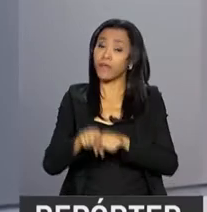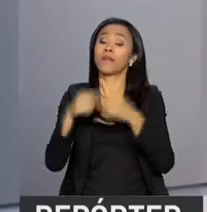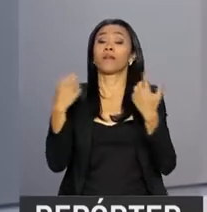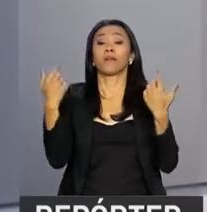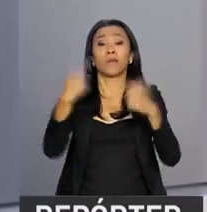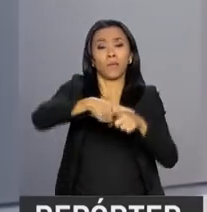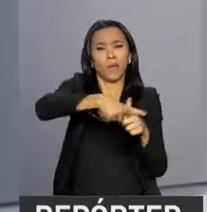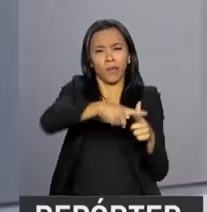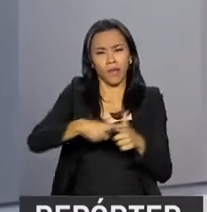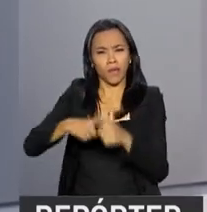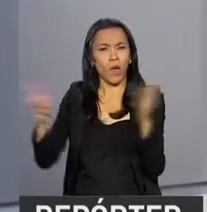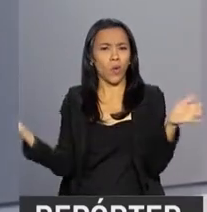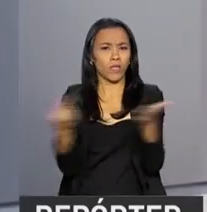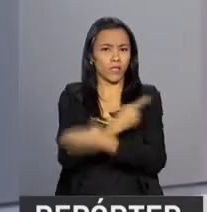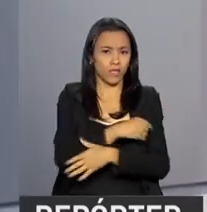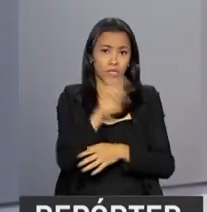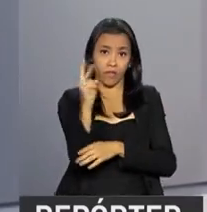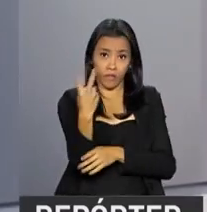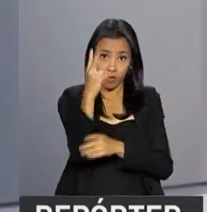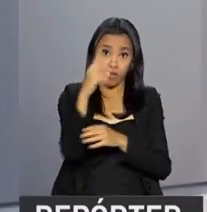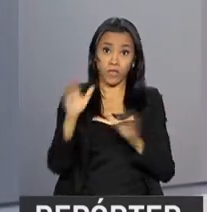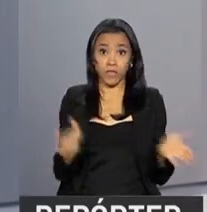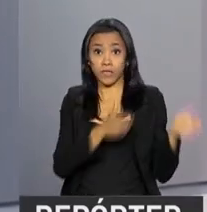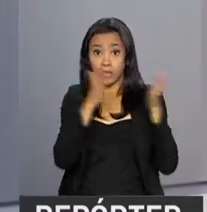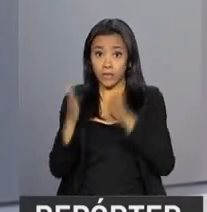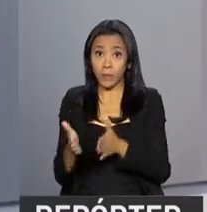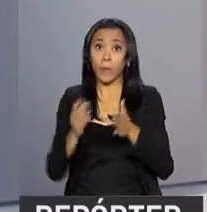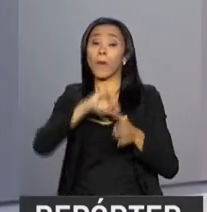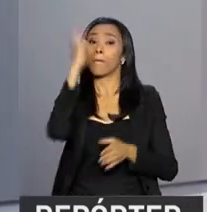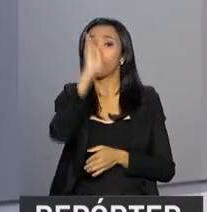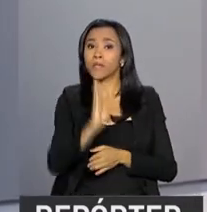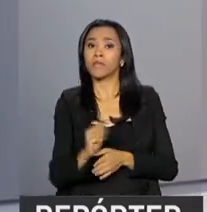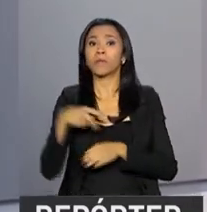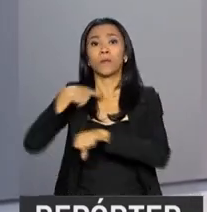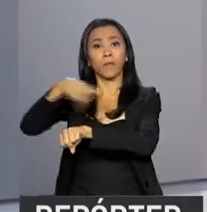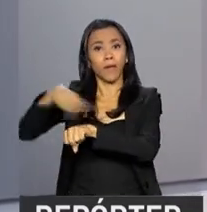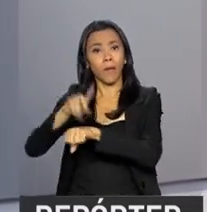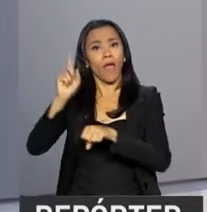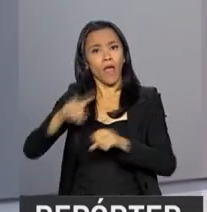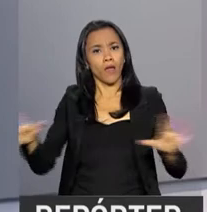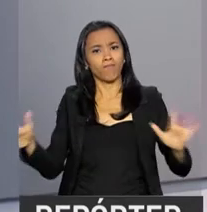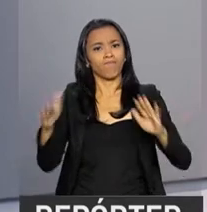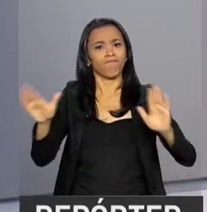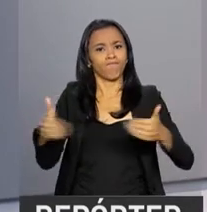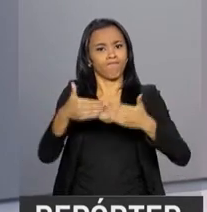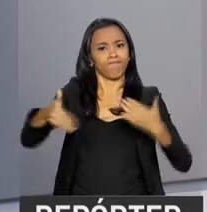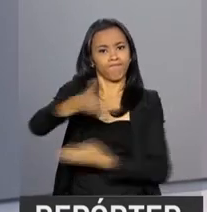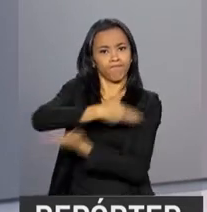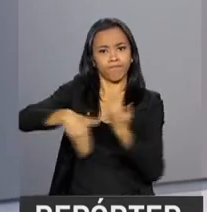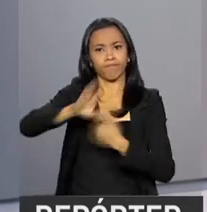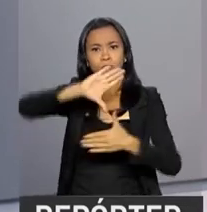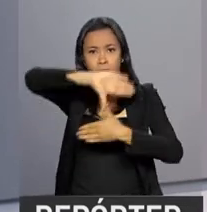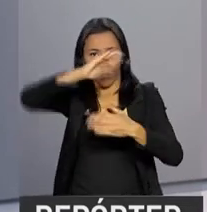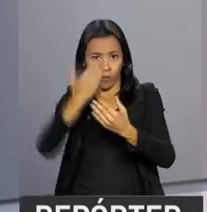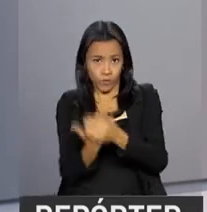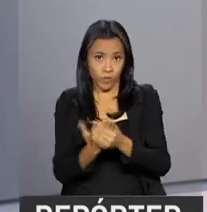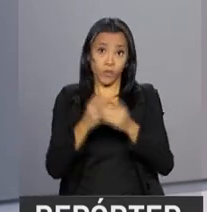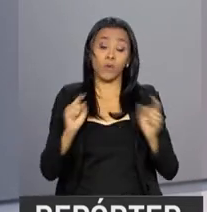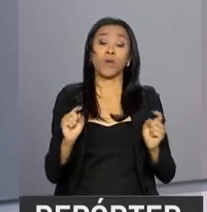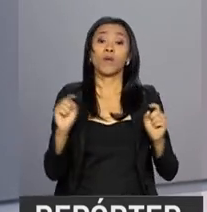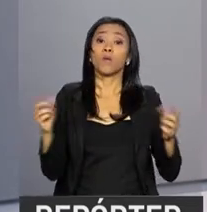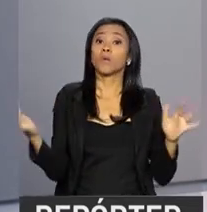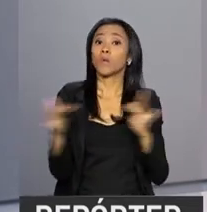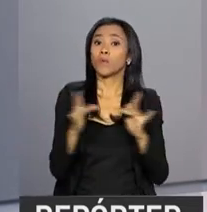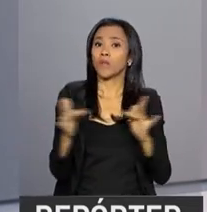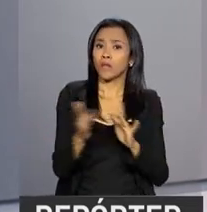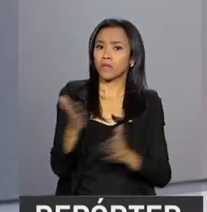membros do Mercosul, Brasil e Paraguai são importantes parceiros comerciais. Em 2016, o intercâmbio entre os